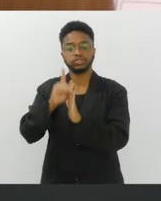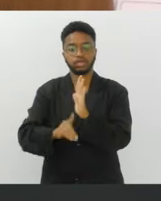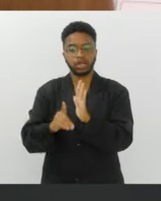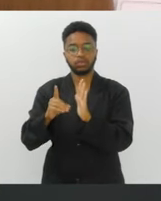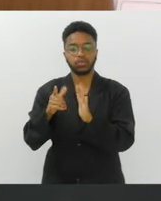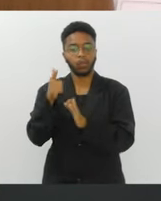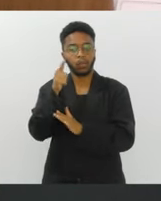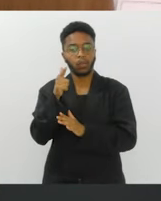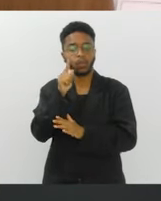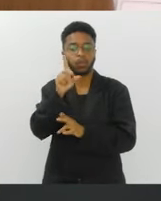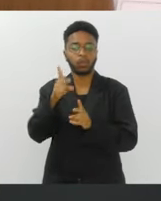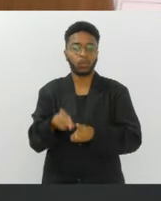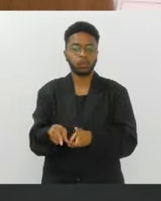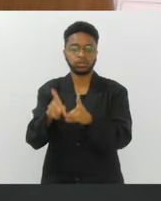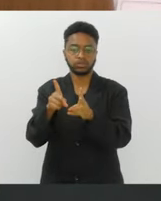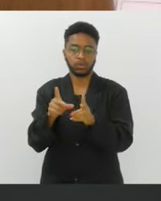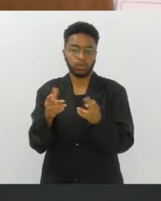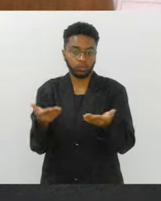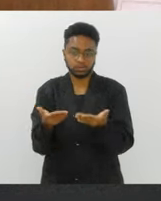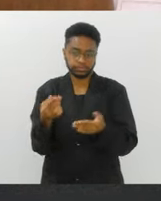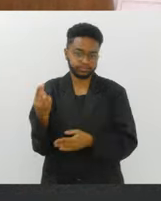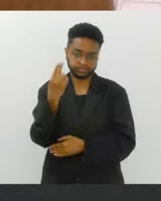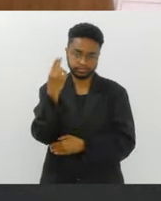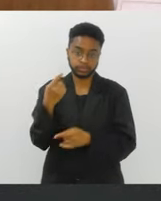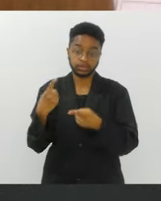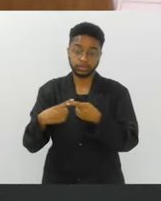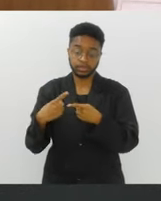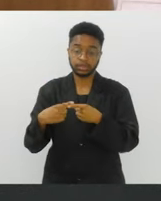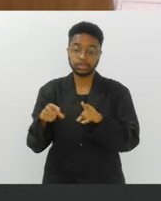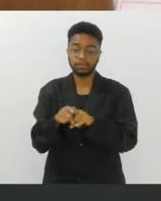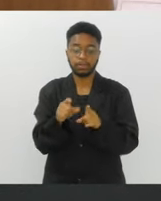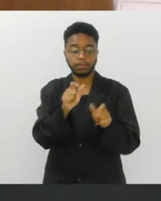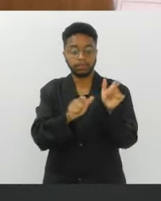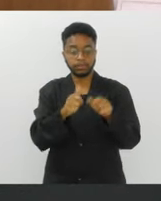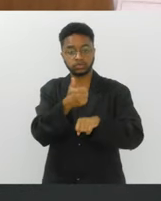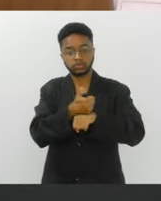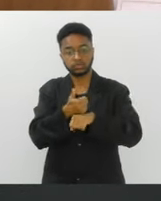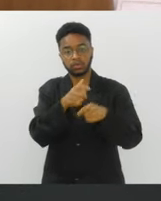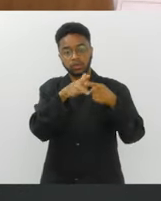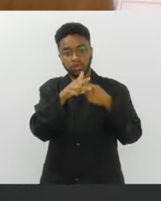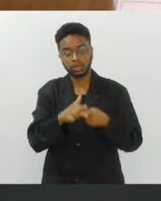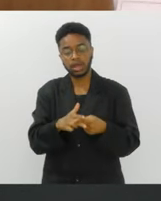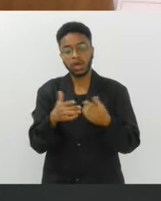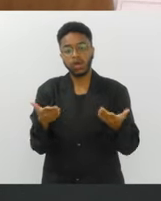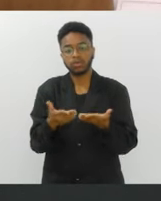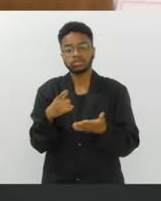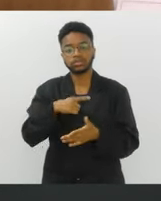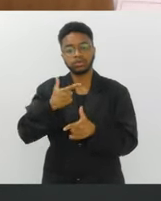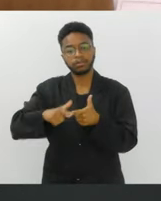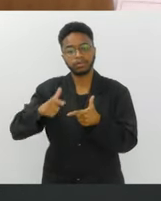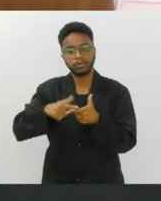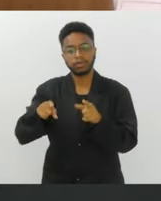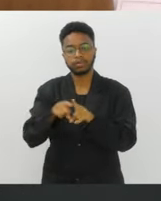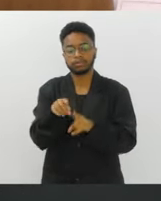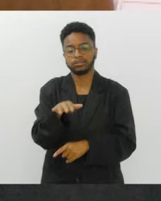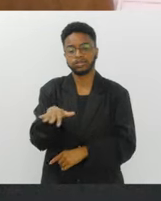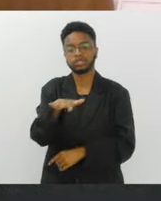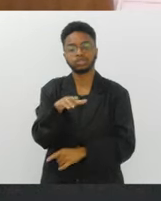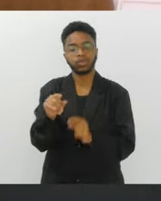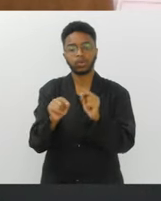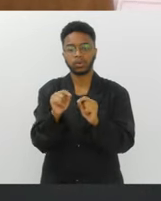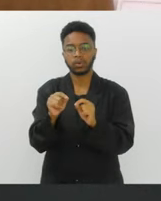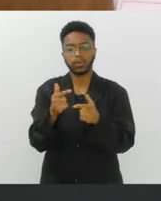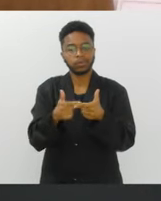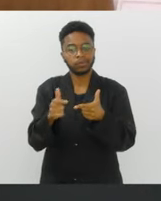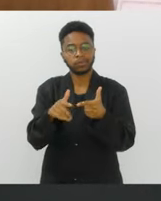dar. A manutenção tem direito. Hoje em dia nós estamos tendo problema, no geral, com problemas